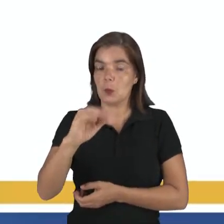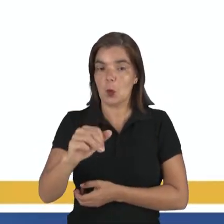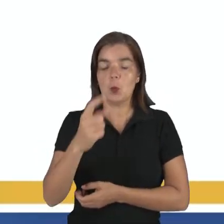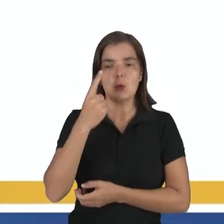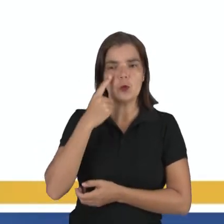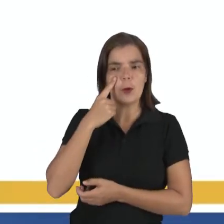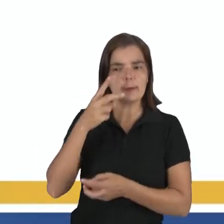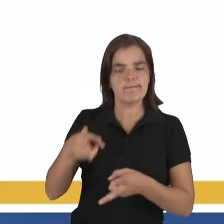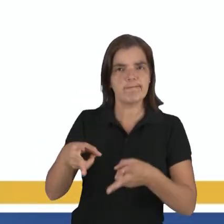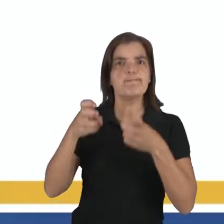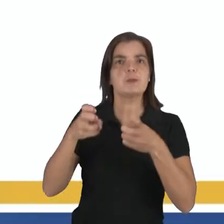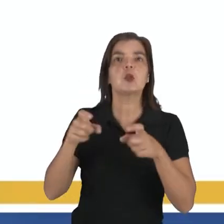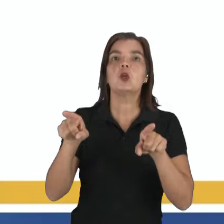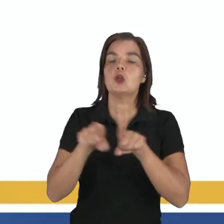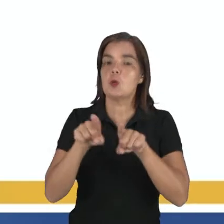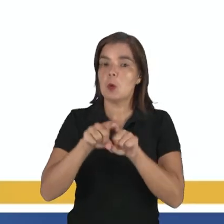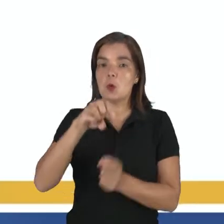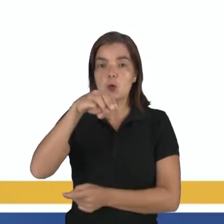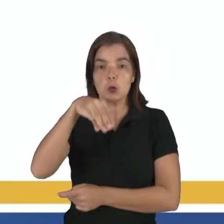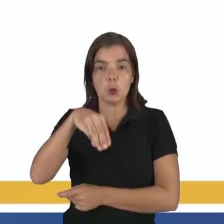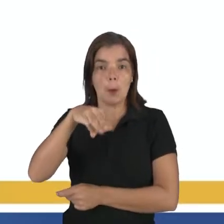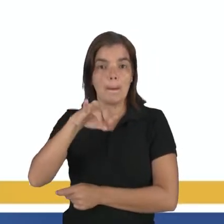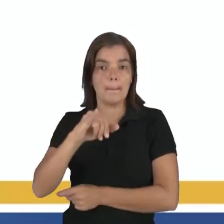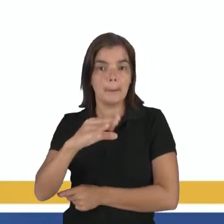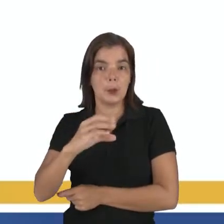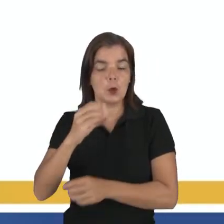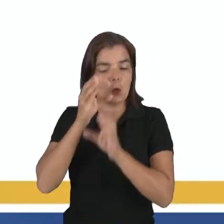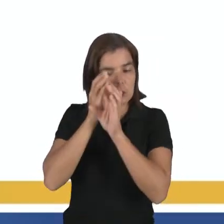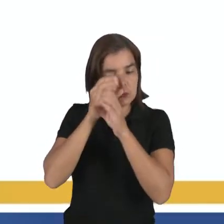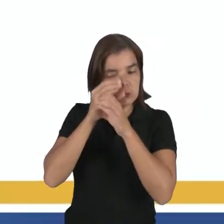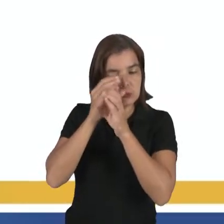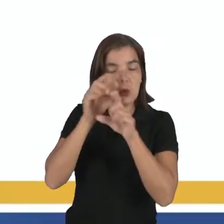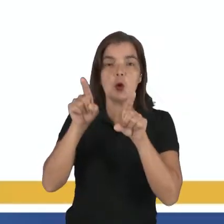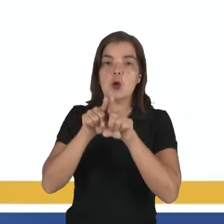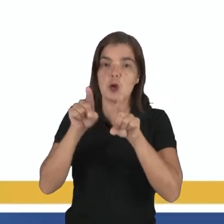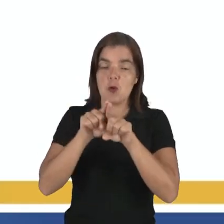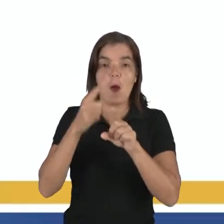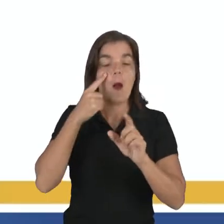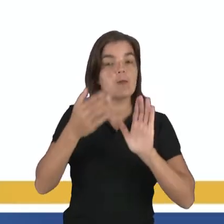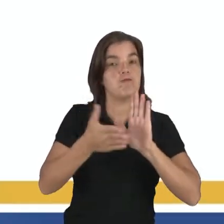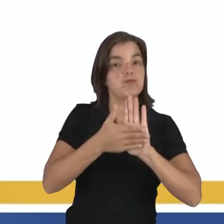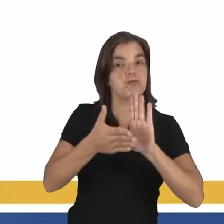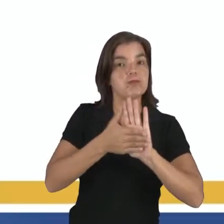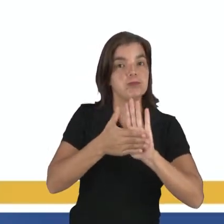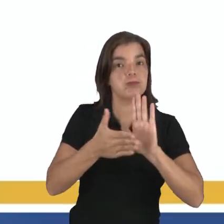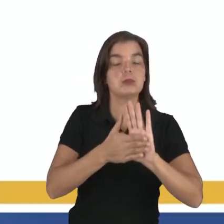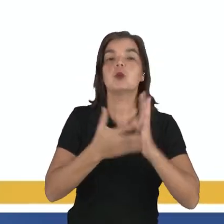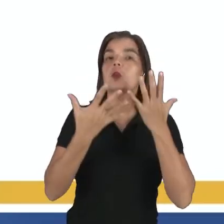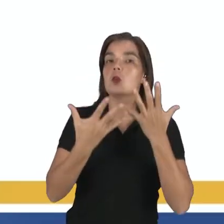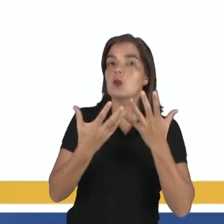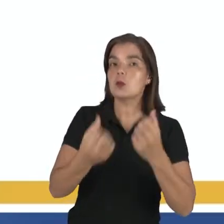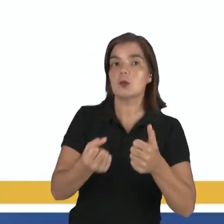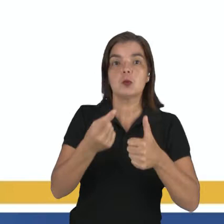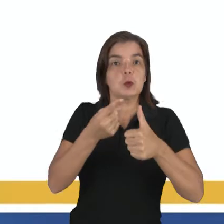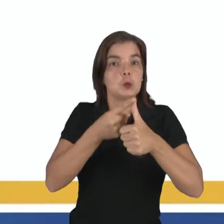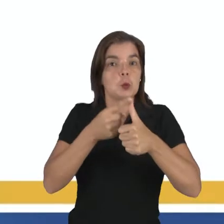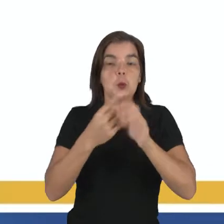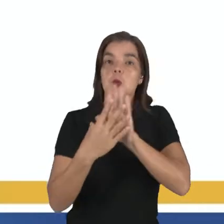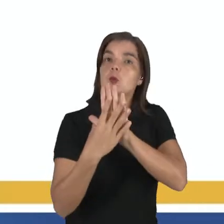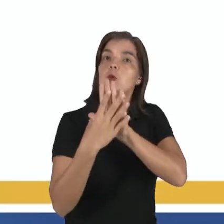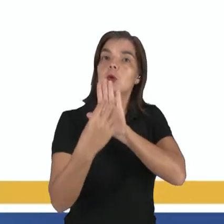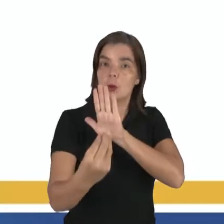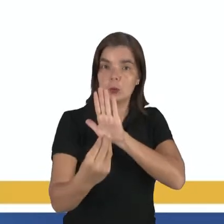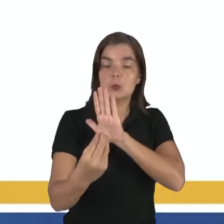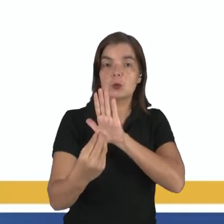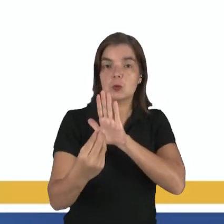para o mundo microscópico, que é quando nós temos aqui a formação dos primeiros, as propostas e a aceitação dos primeiros